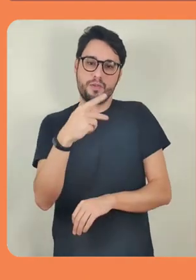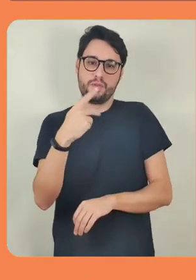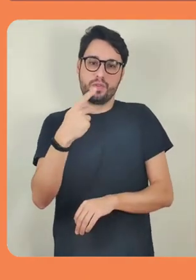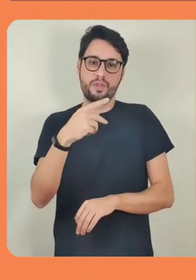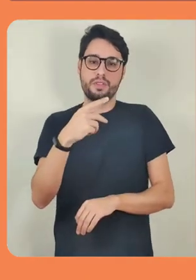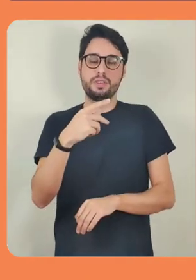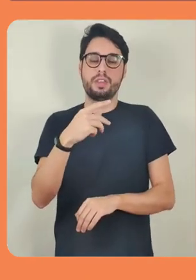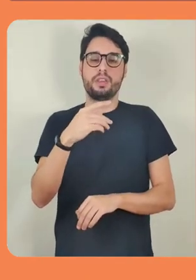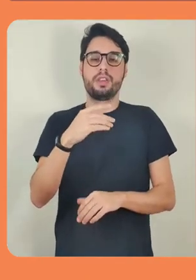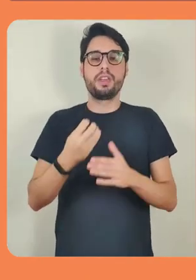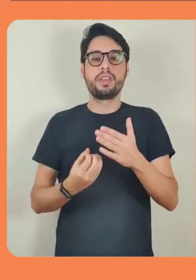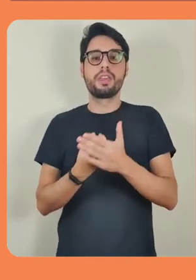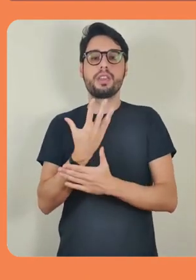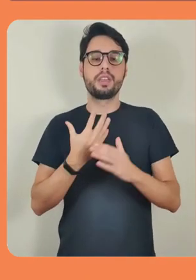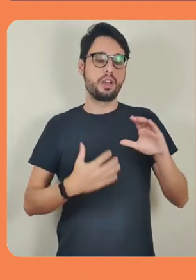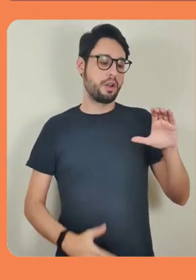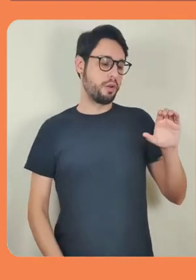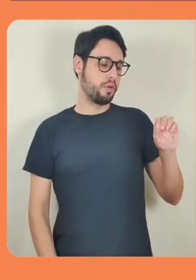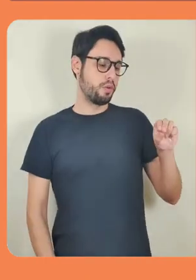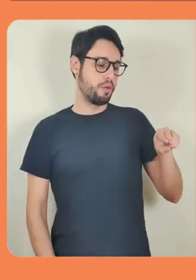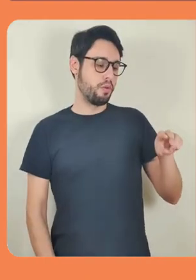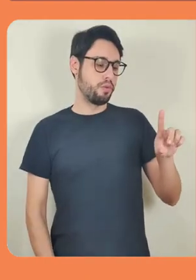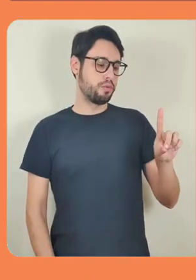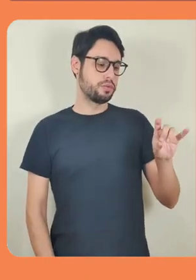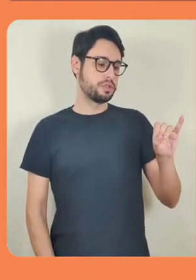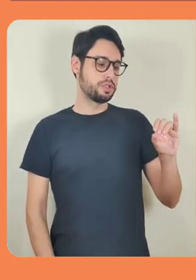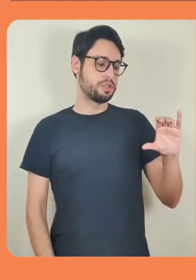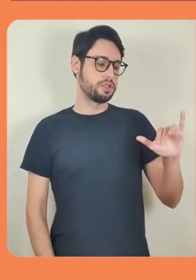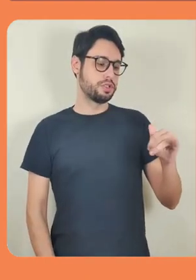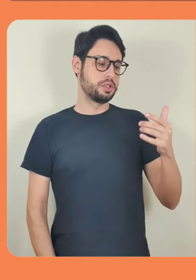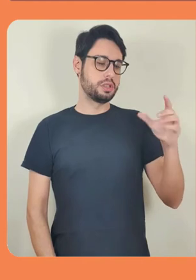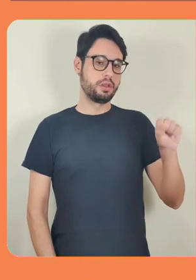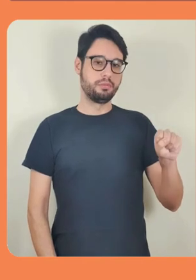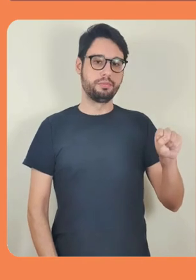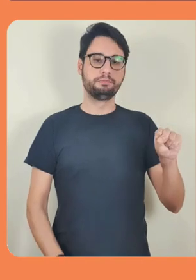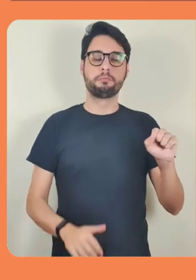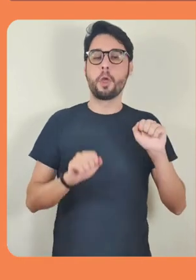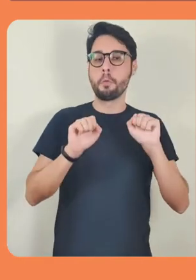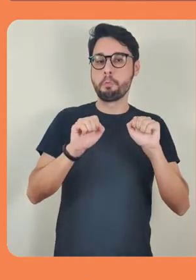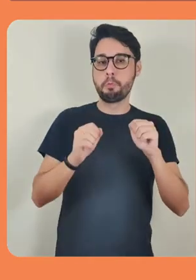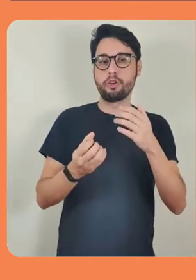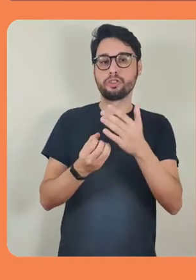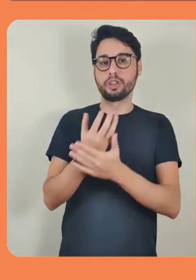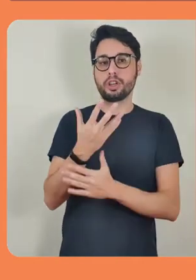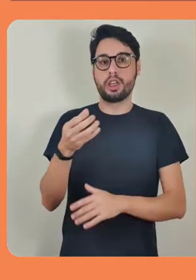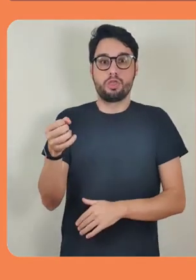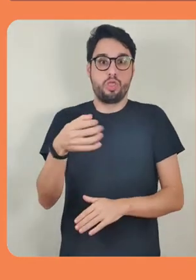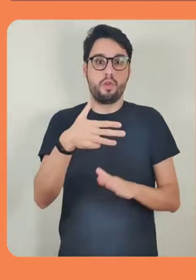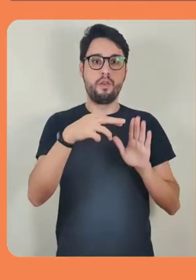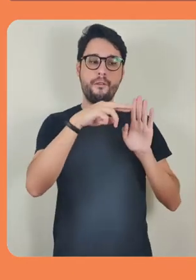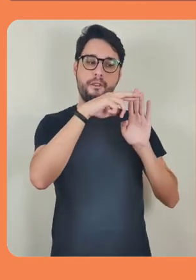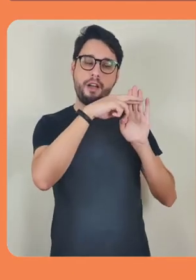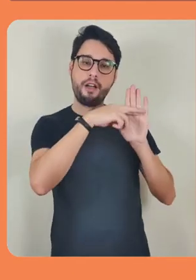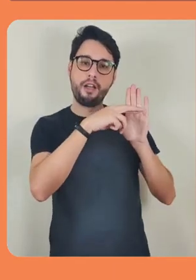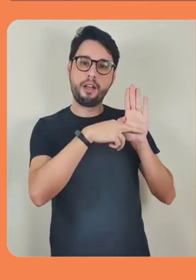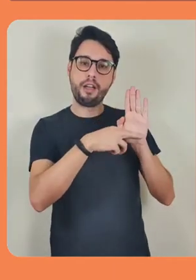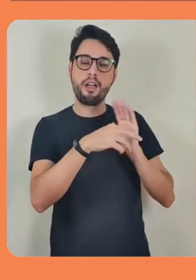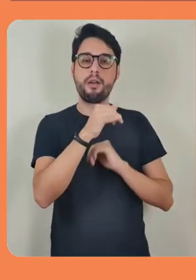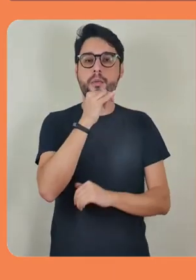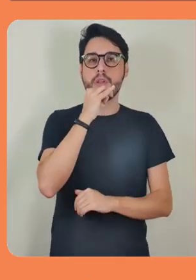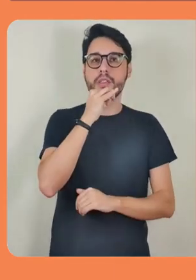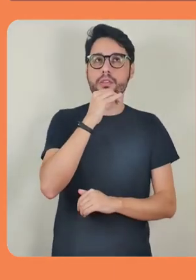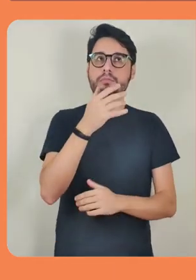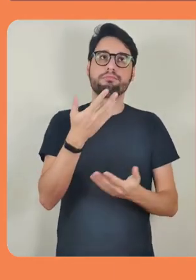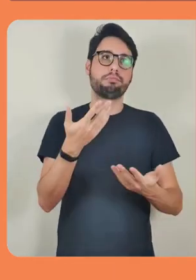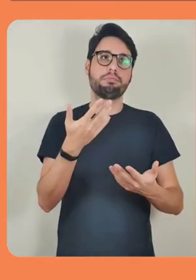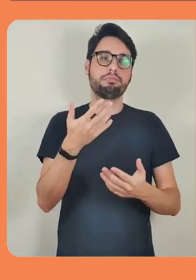aí ele ganhar ia: para um conjunto e é de condições e você pode criar novas regras